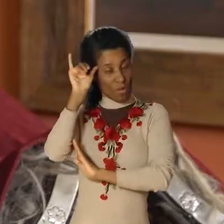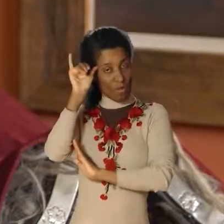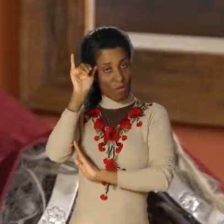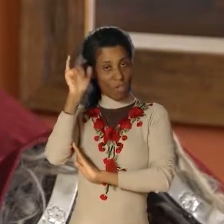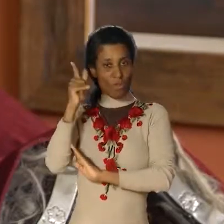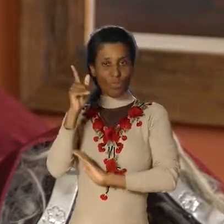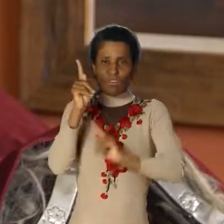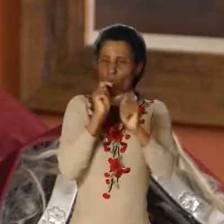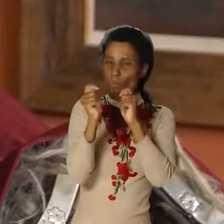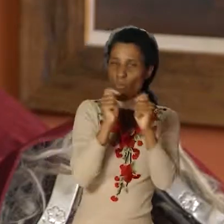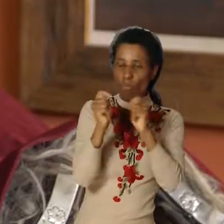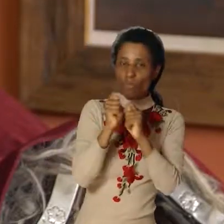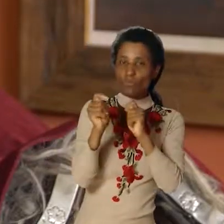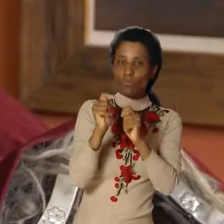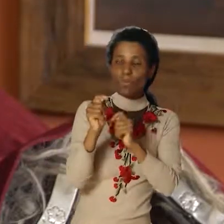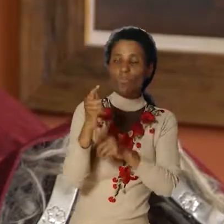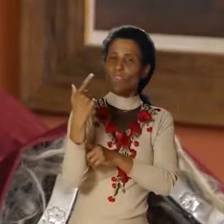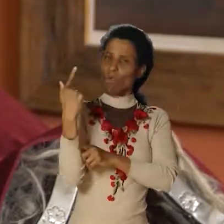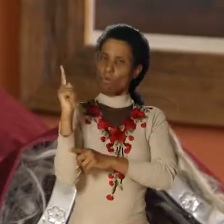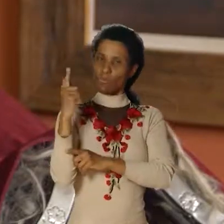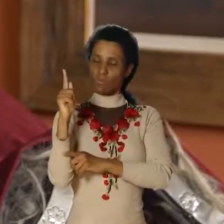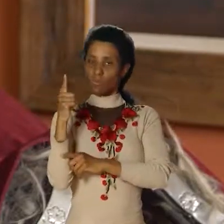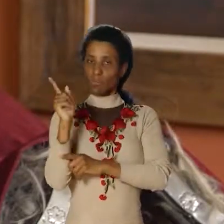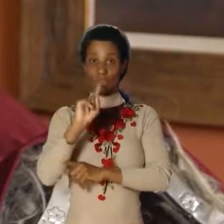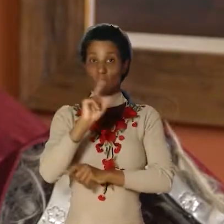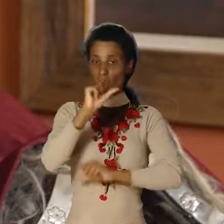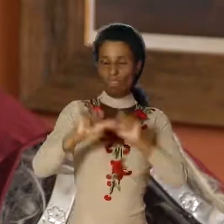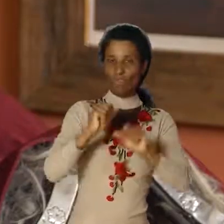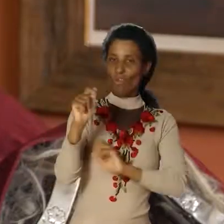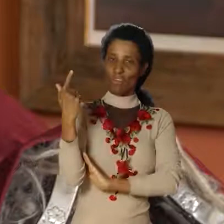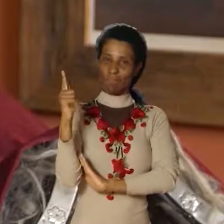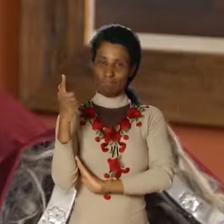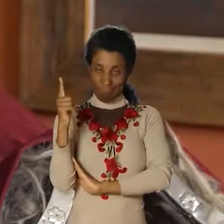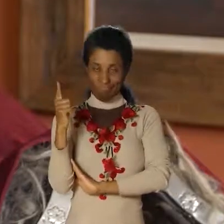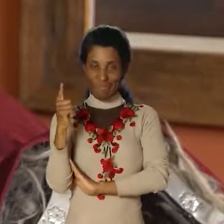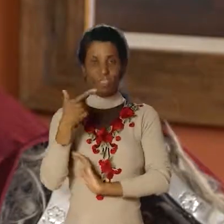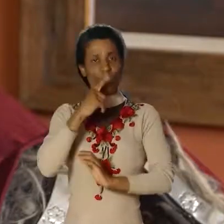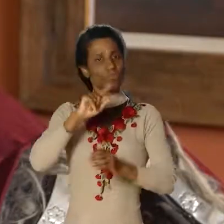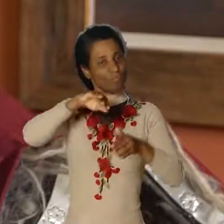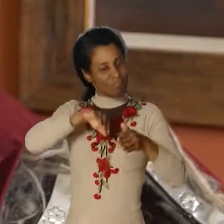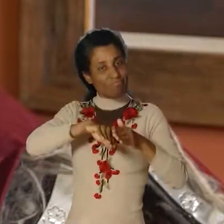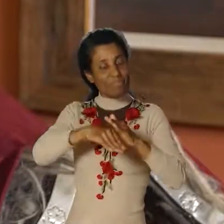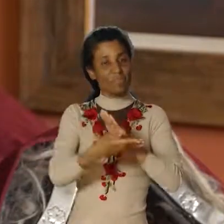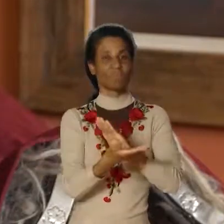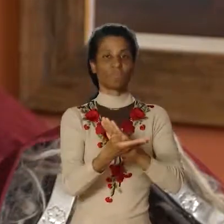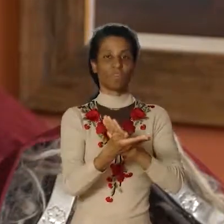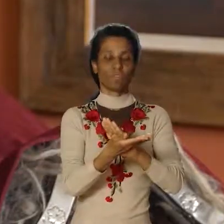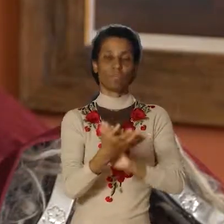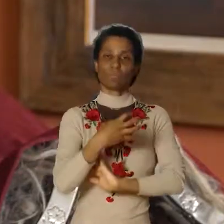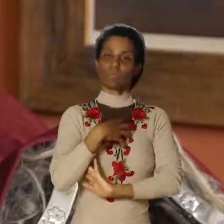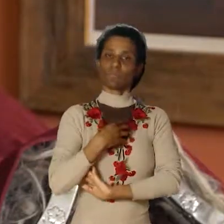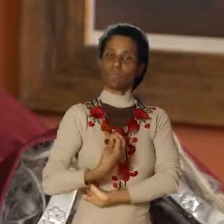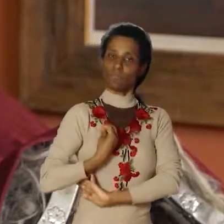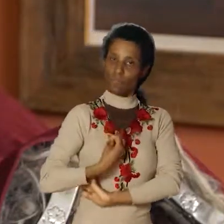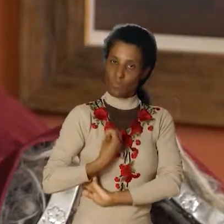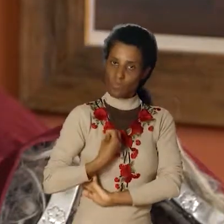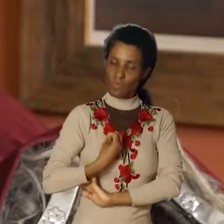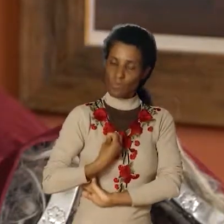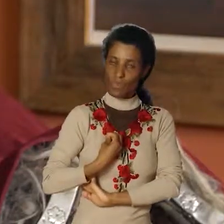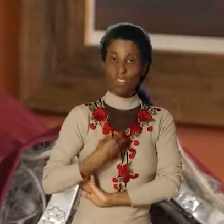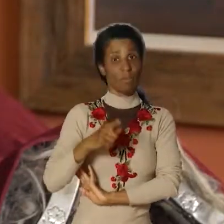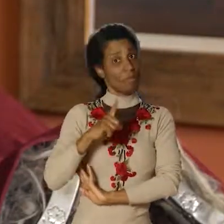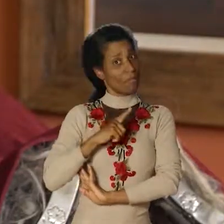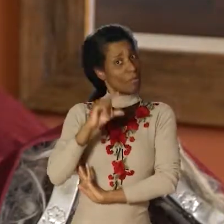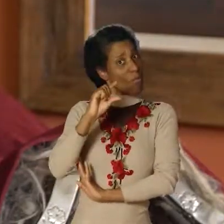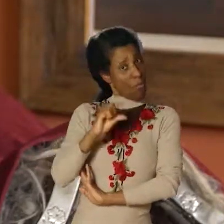gado, dominar essa geografia da maneira que ele pode, muito importante, sem alterar essa geografia, ele vai se adaptar àquele